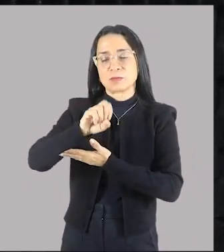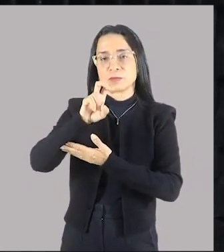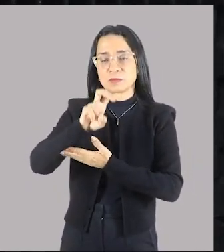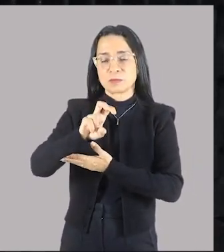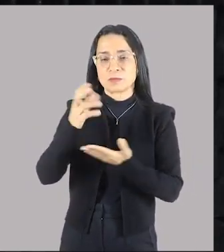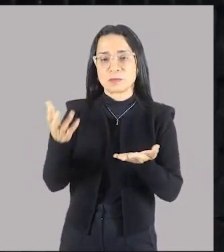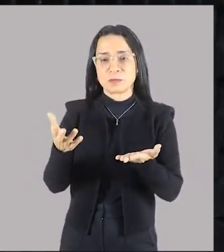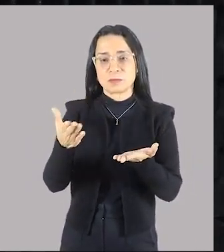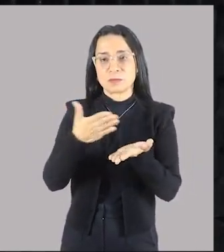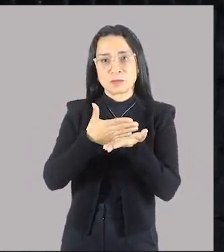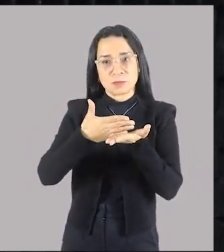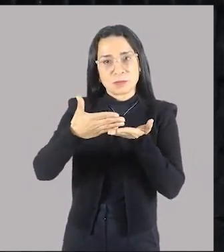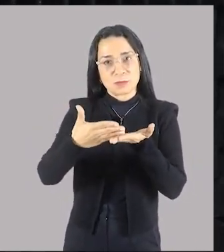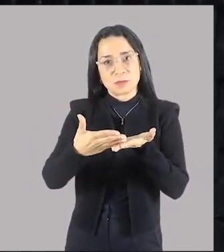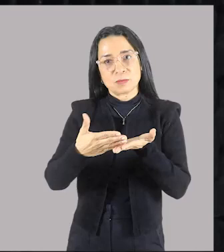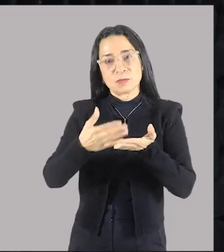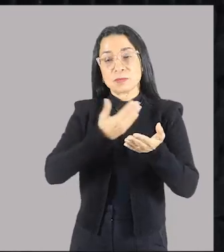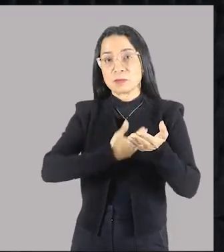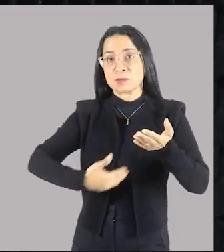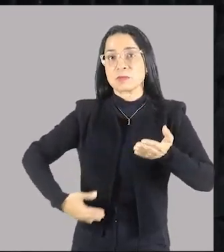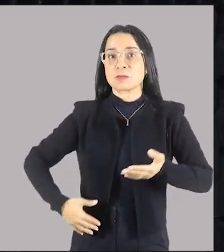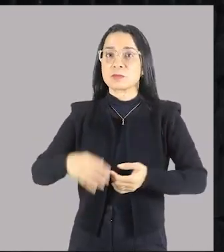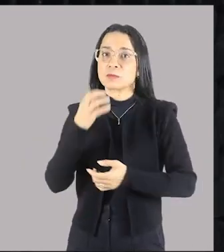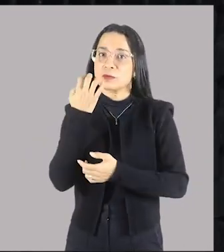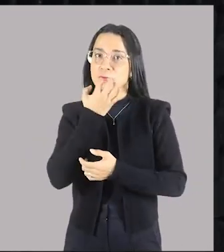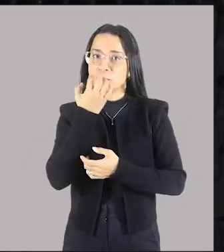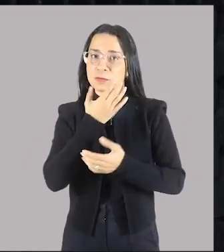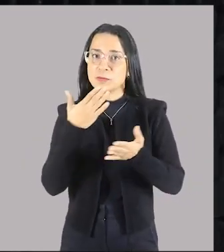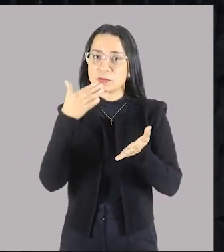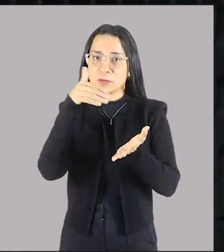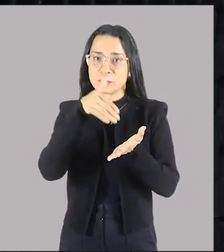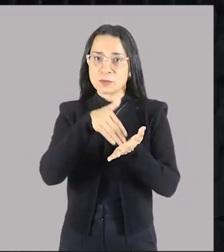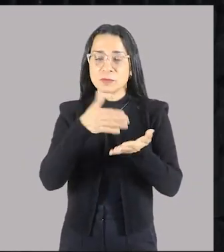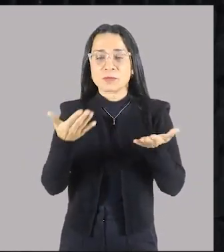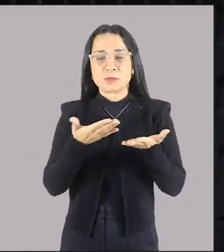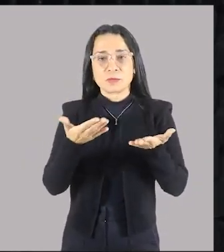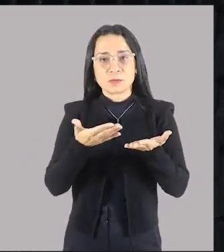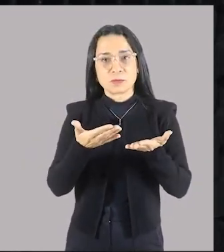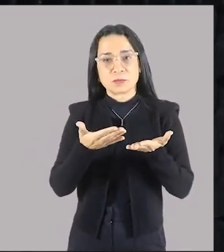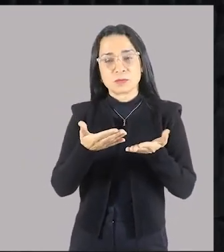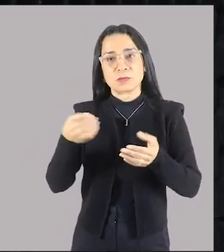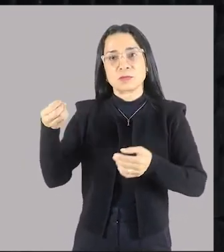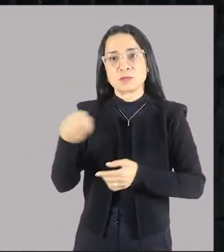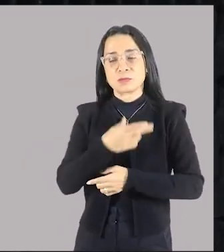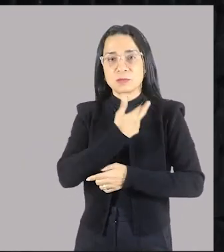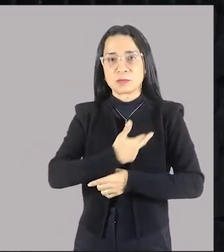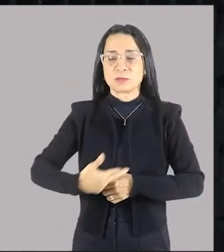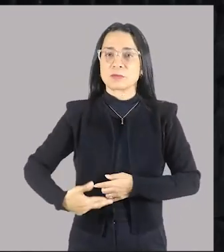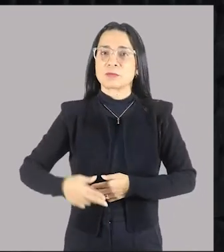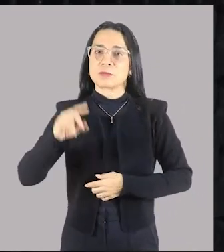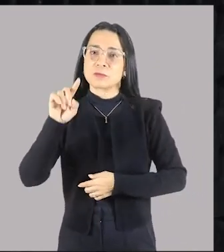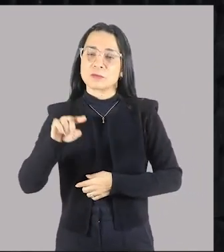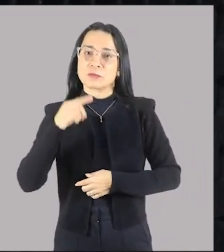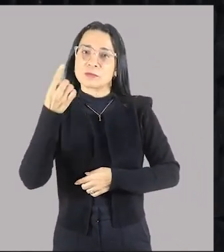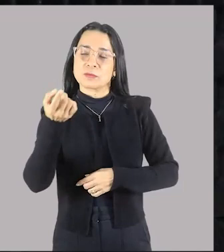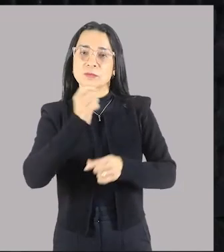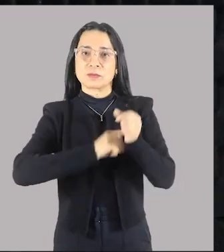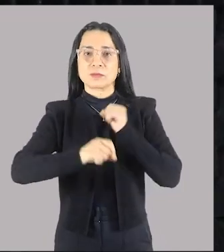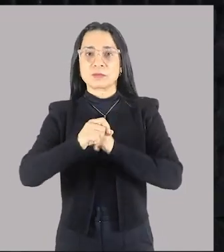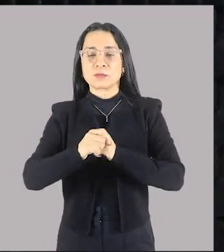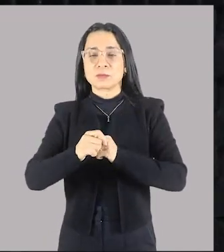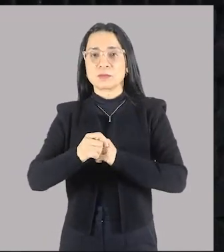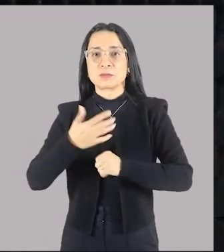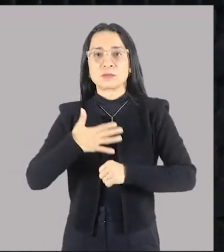1985, a partir do governo Sarney até os dias atuais. Uma nova república que é pós a